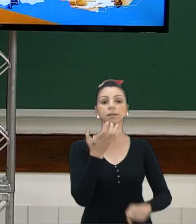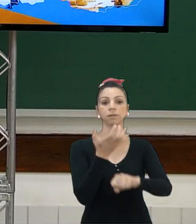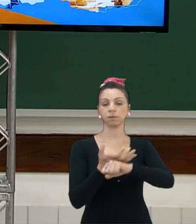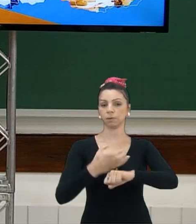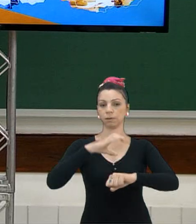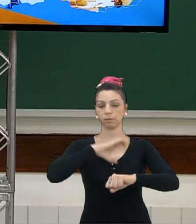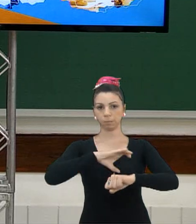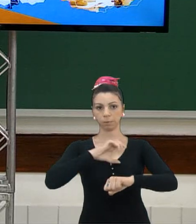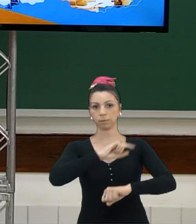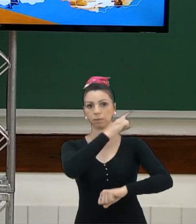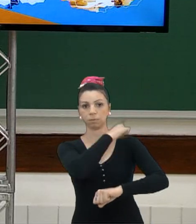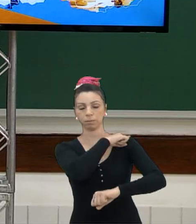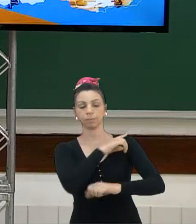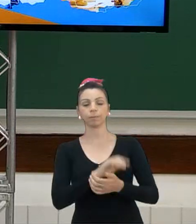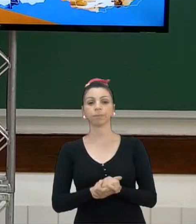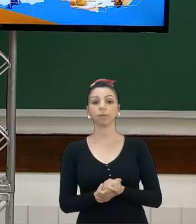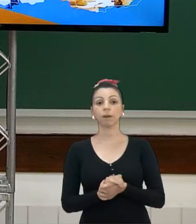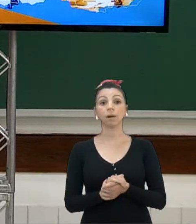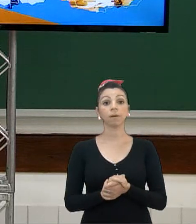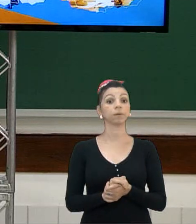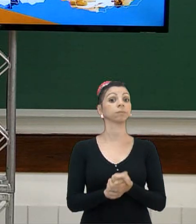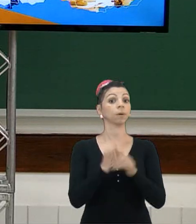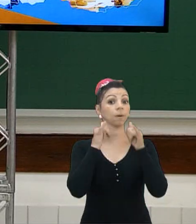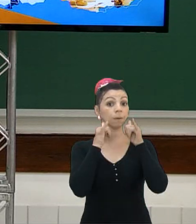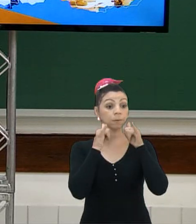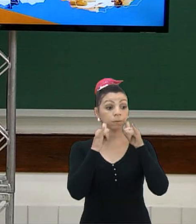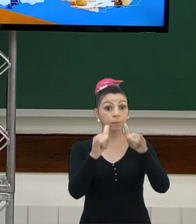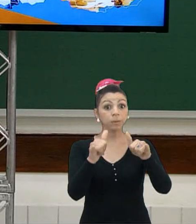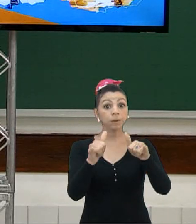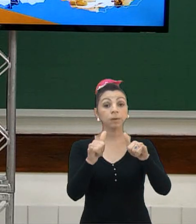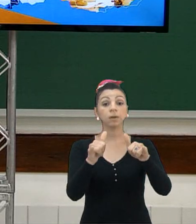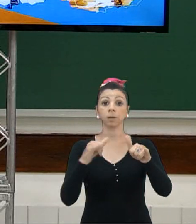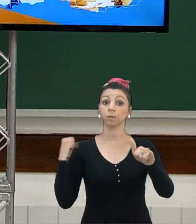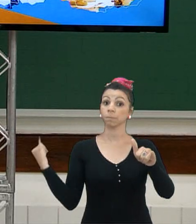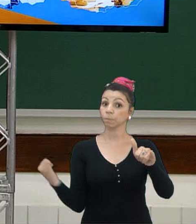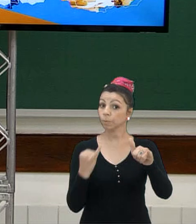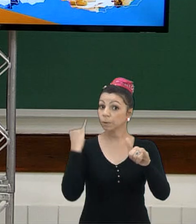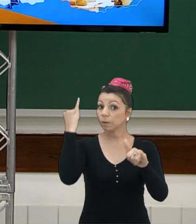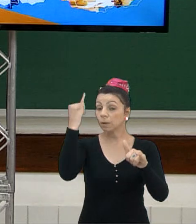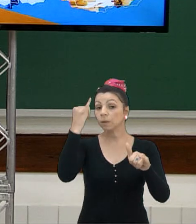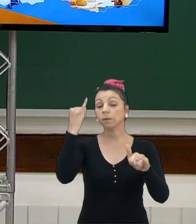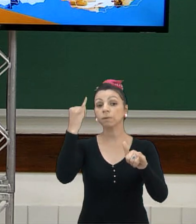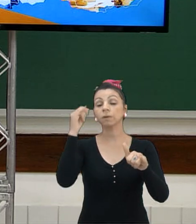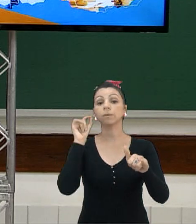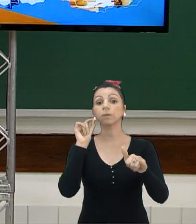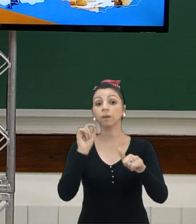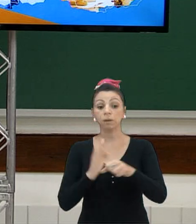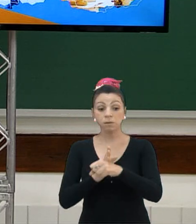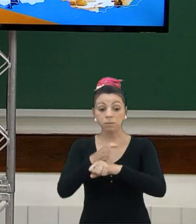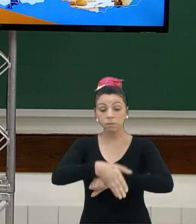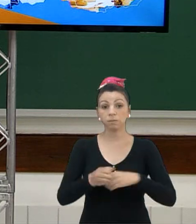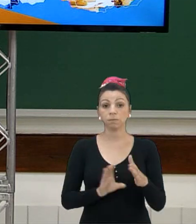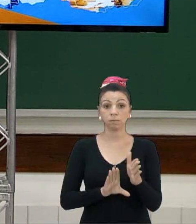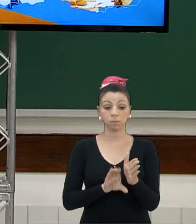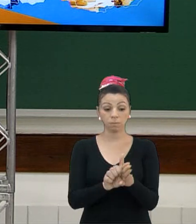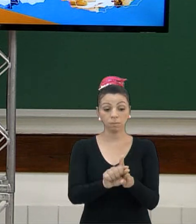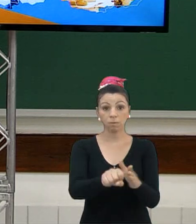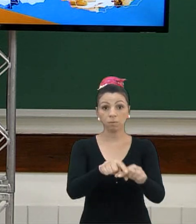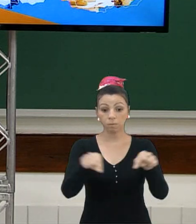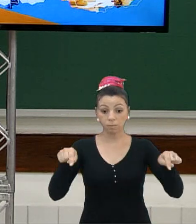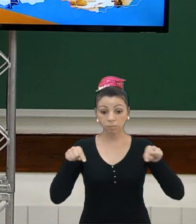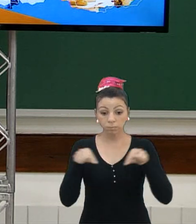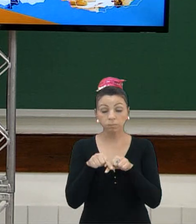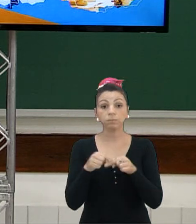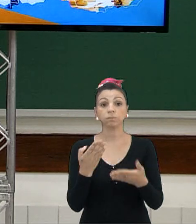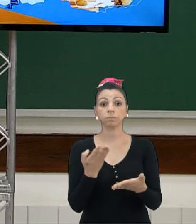Vou lembrá-los mais uma vez de acessarem o Class, ver as atividades e fazer essas atividades que estão